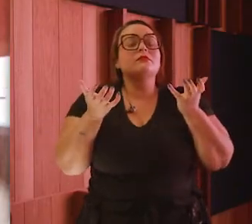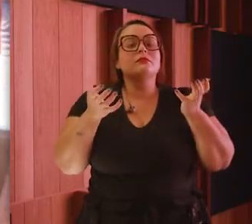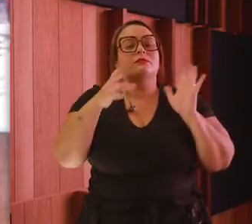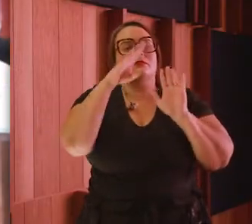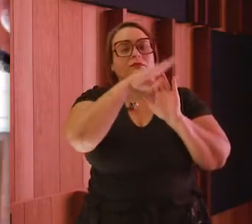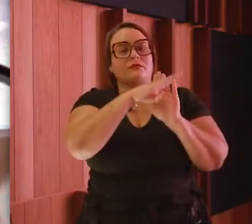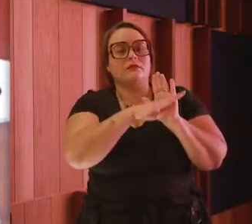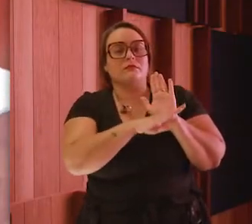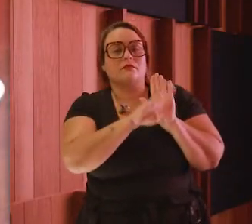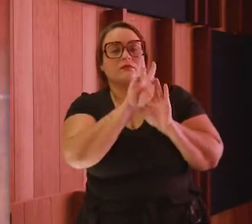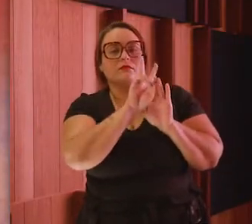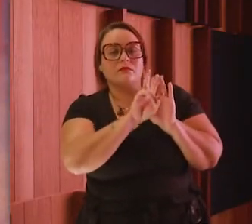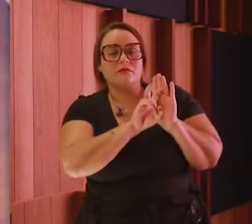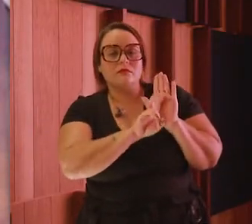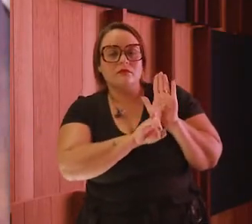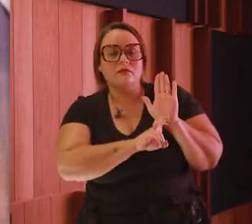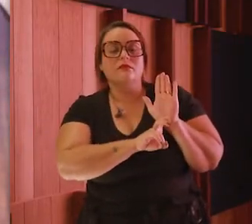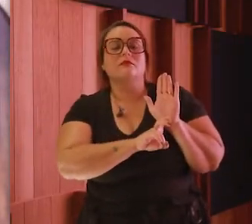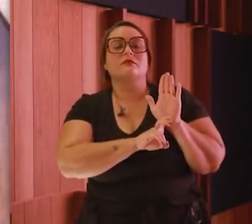que